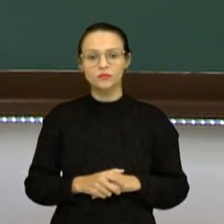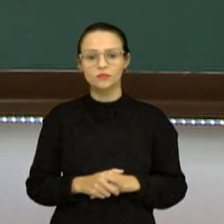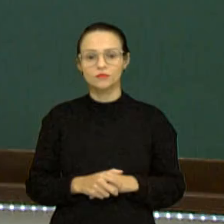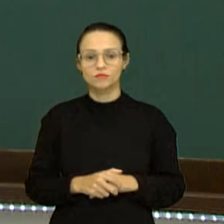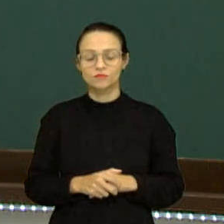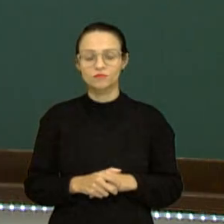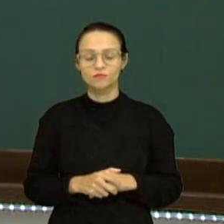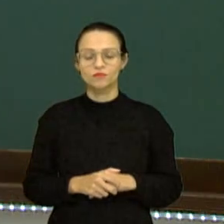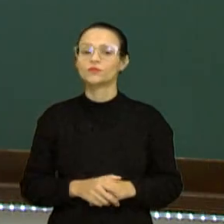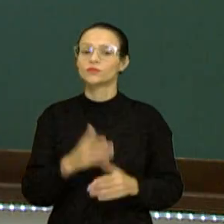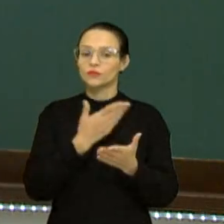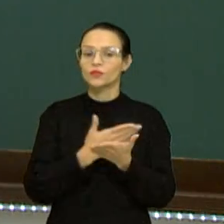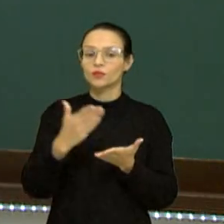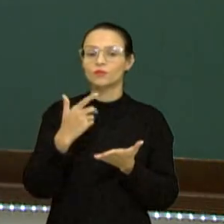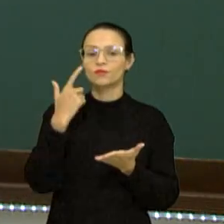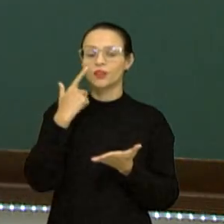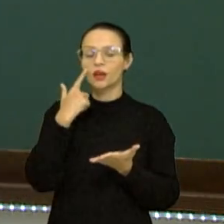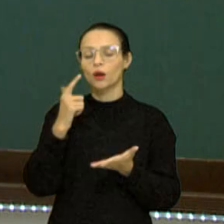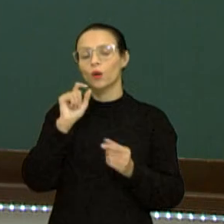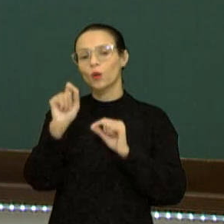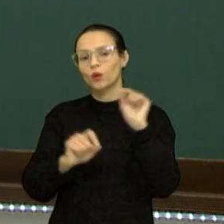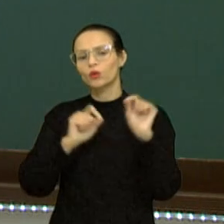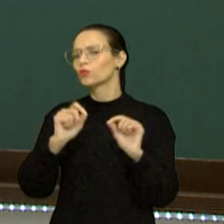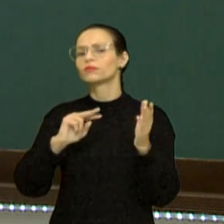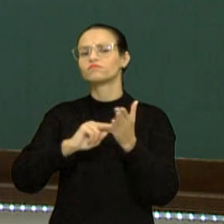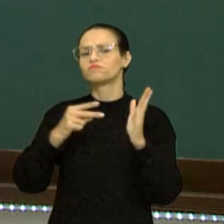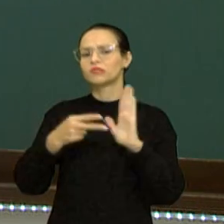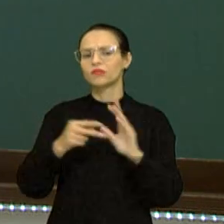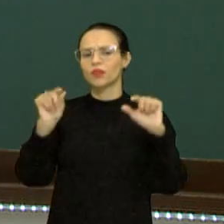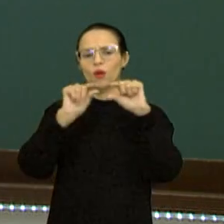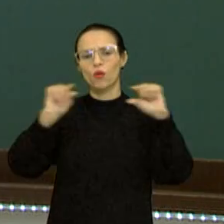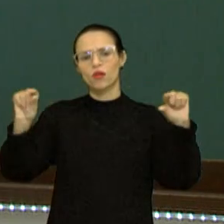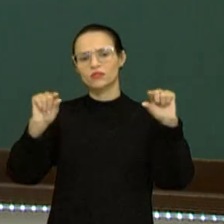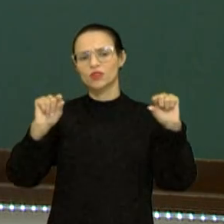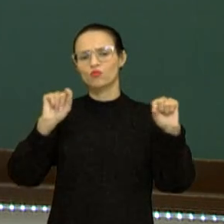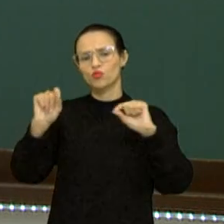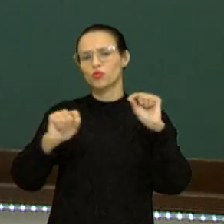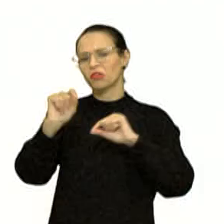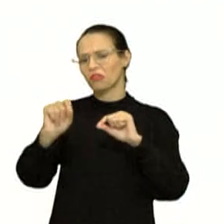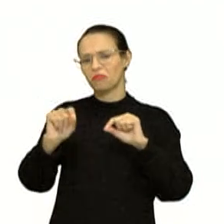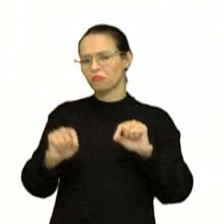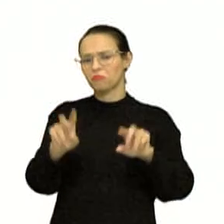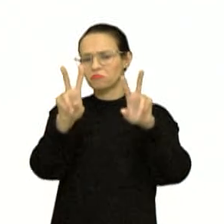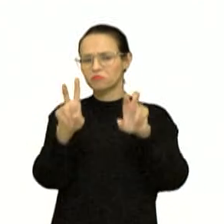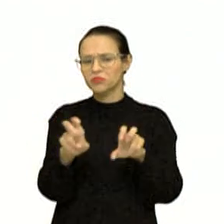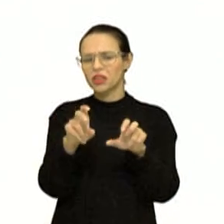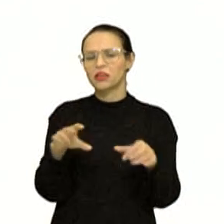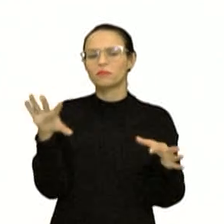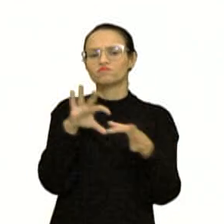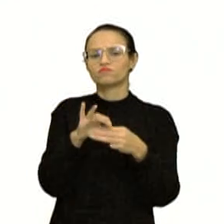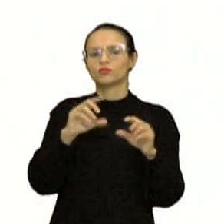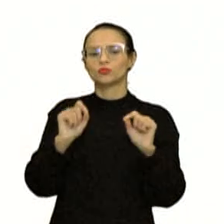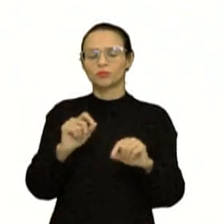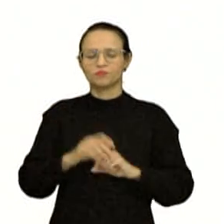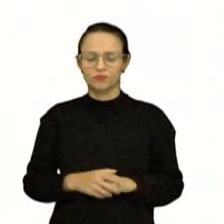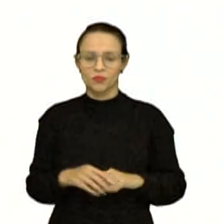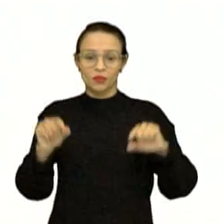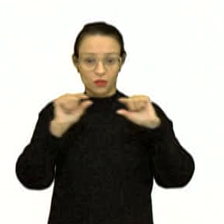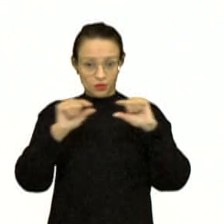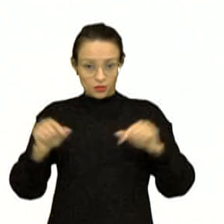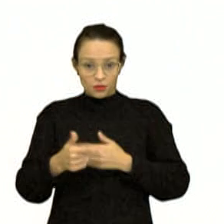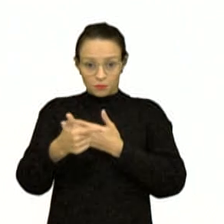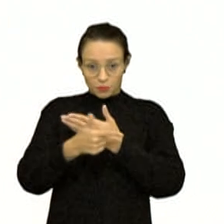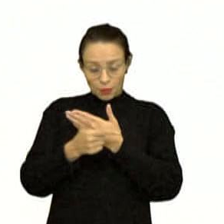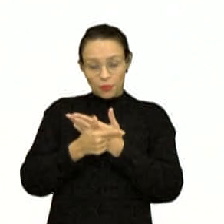E começando, vamos a uma definição do que são essas orações, do que elas se tratam. É aquela que exerce a